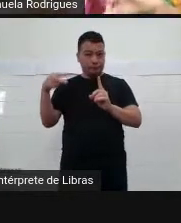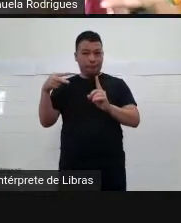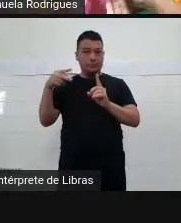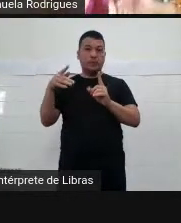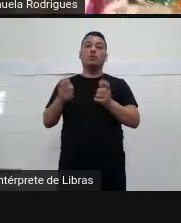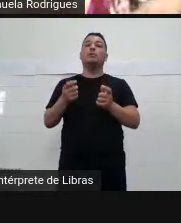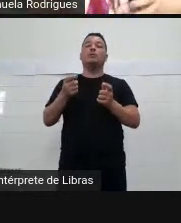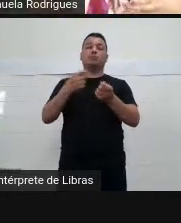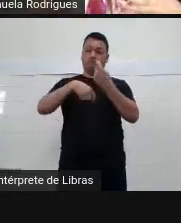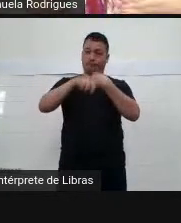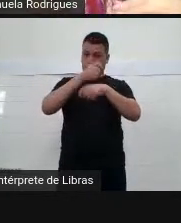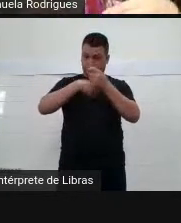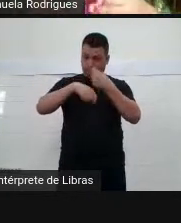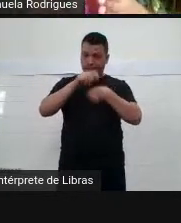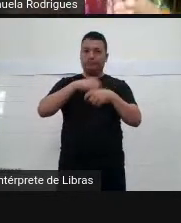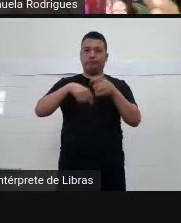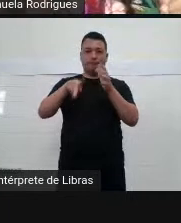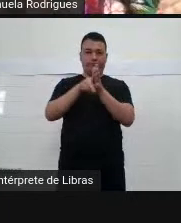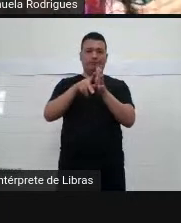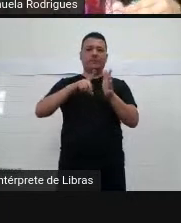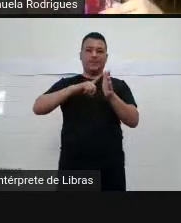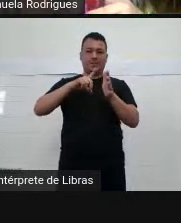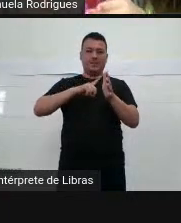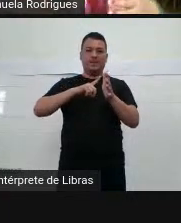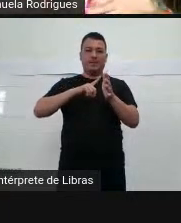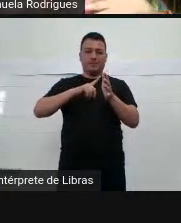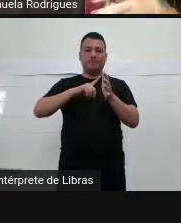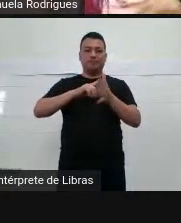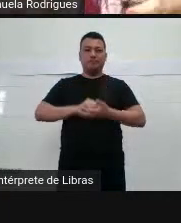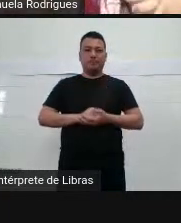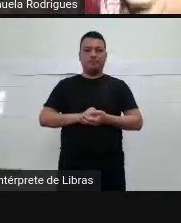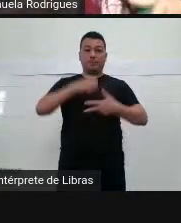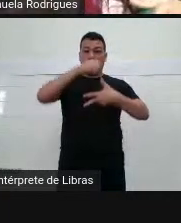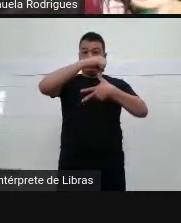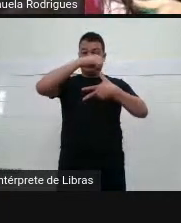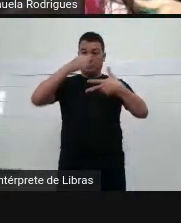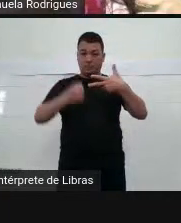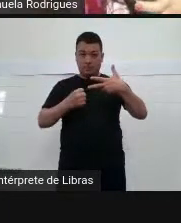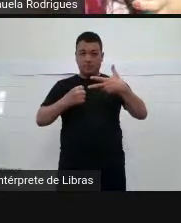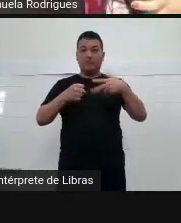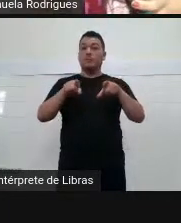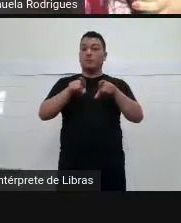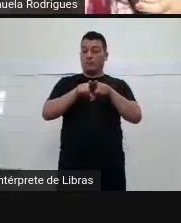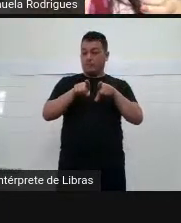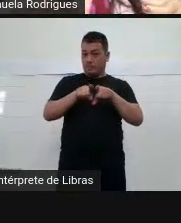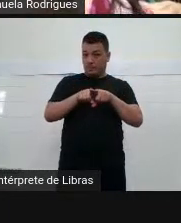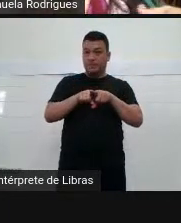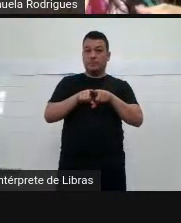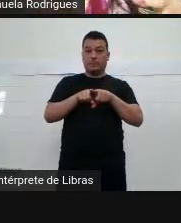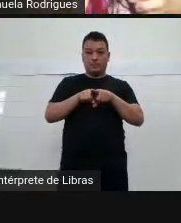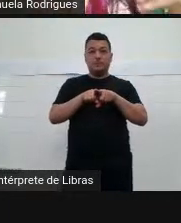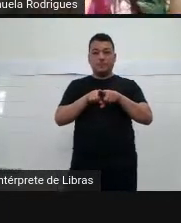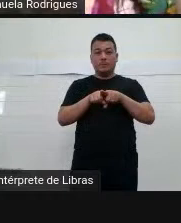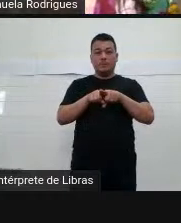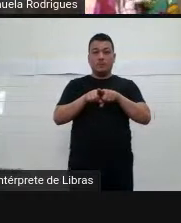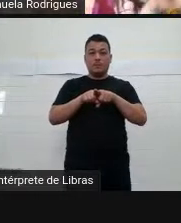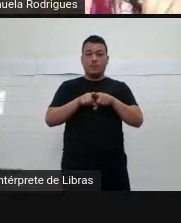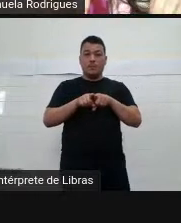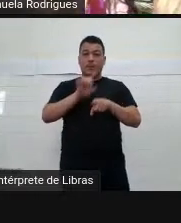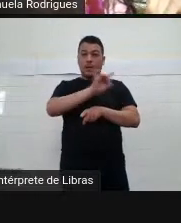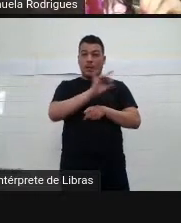poder, e que é justamente nessa dinâmica que as